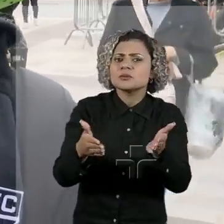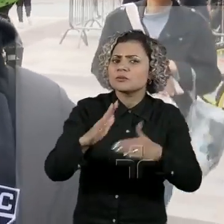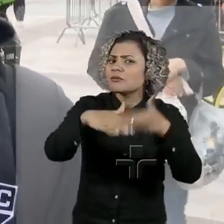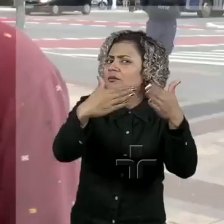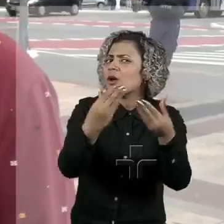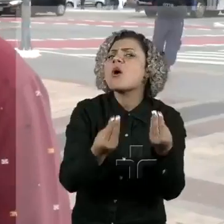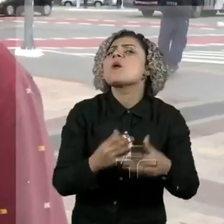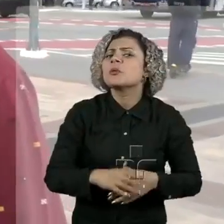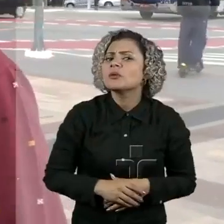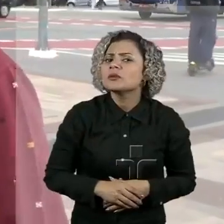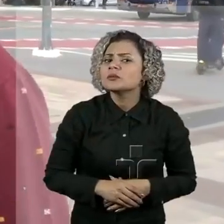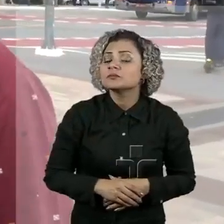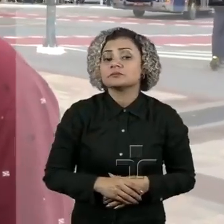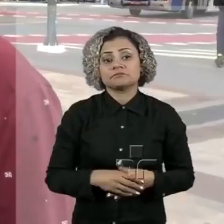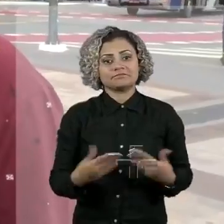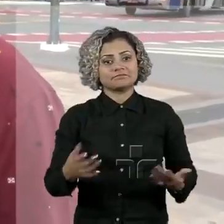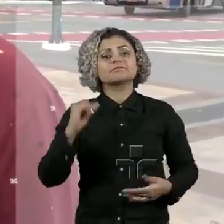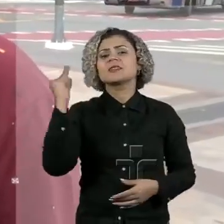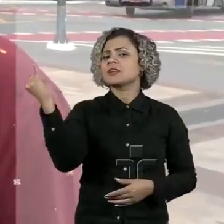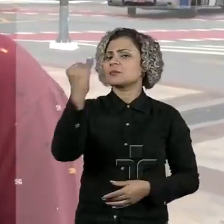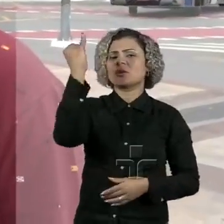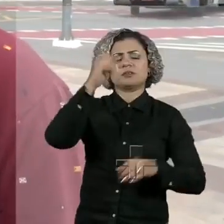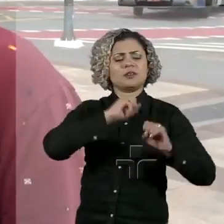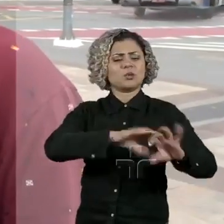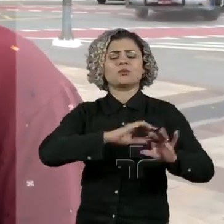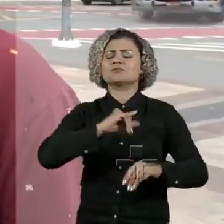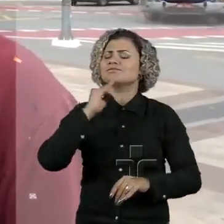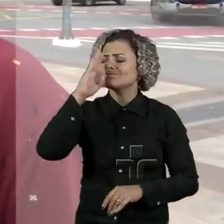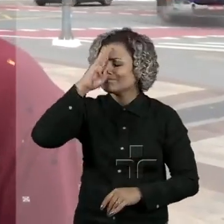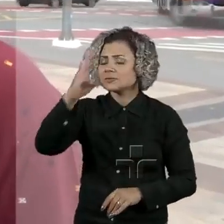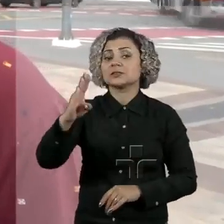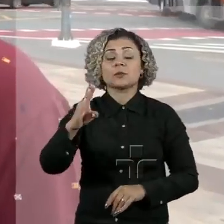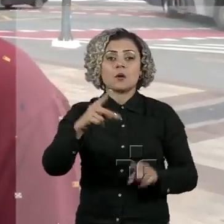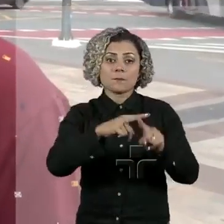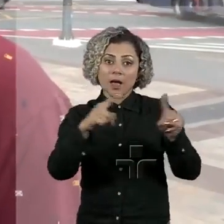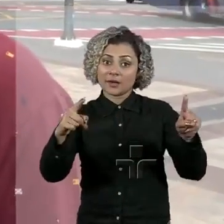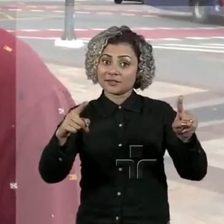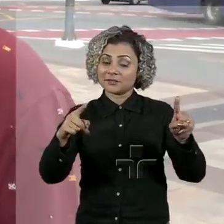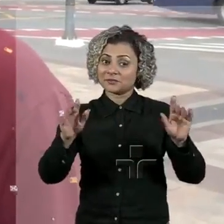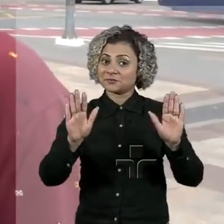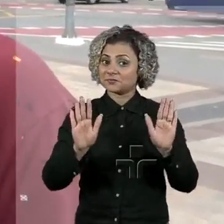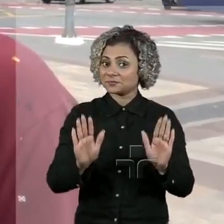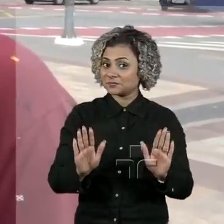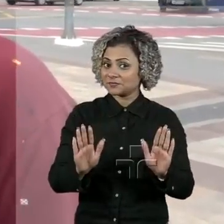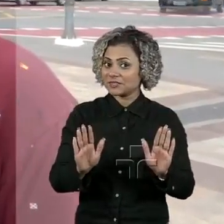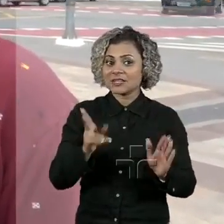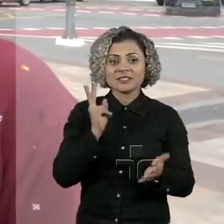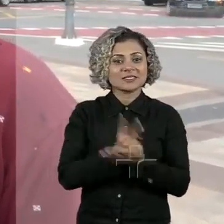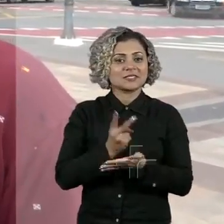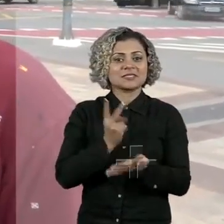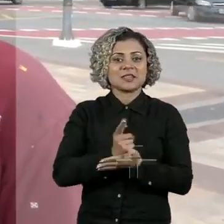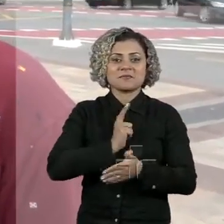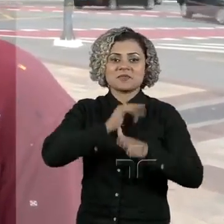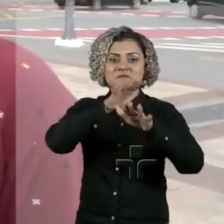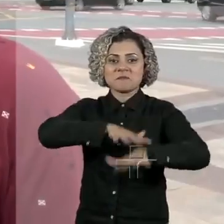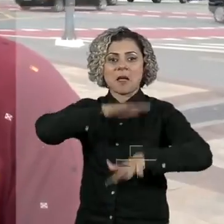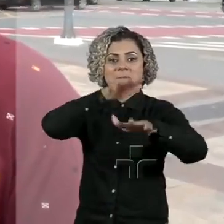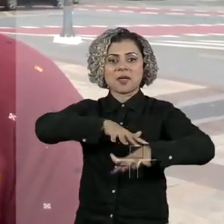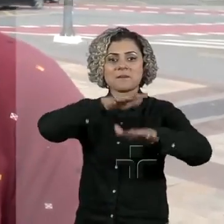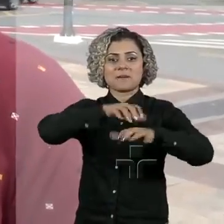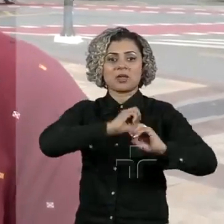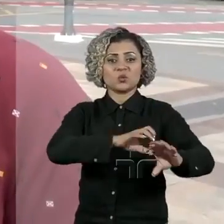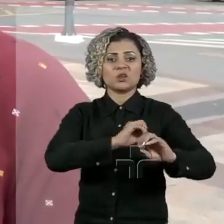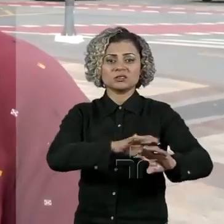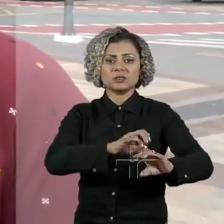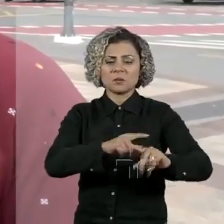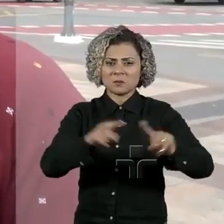dar, entendeu? Eu acho que é essencial a educação, né? Mas ao mesmo tempo eu acho que sempre teve protestos pela educação e não